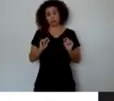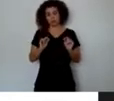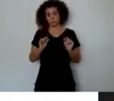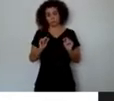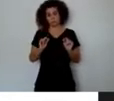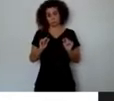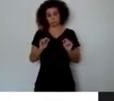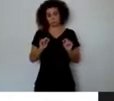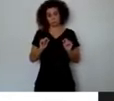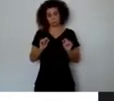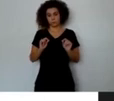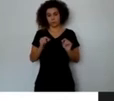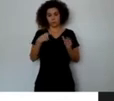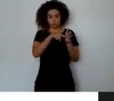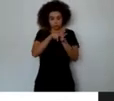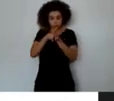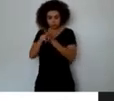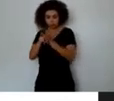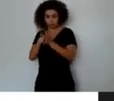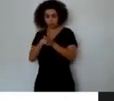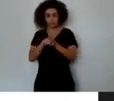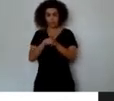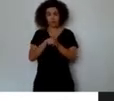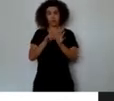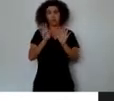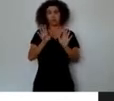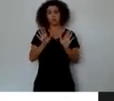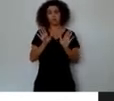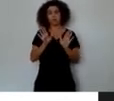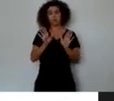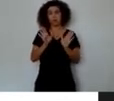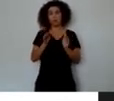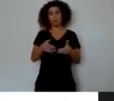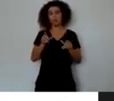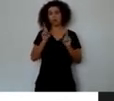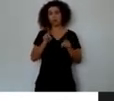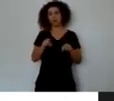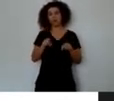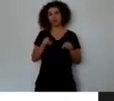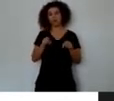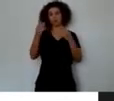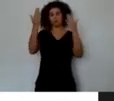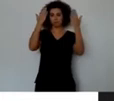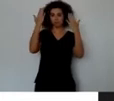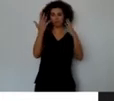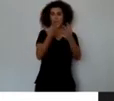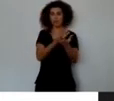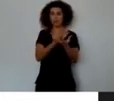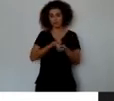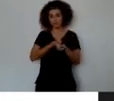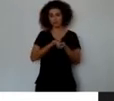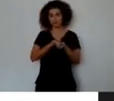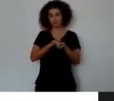o material que eu achei ele é muito voltado para a clínica. Assim, eu vou dar exemplos da clínica, mas a minha ideia é